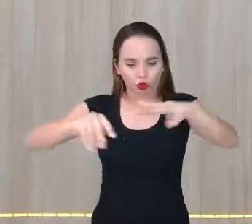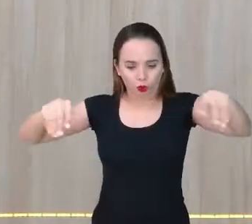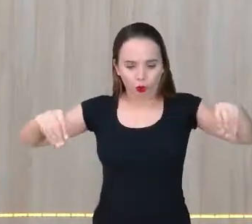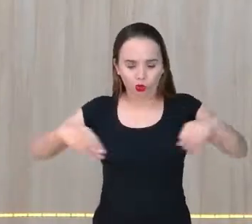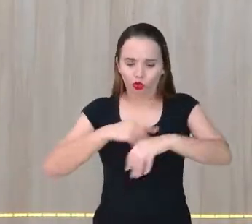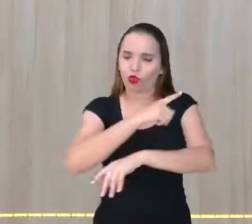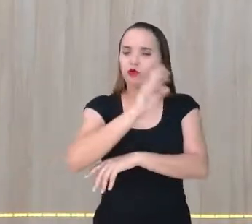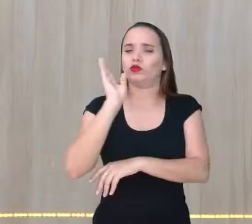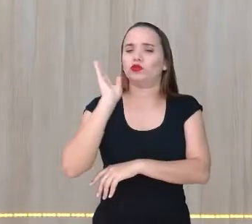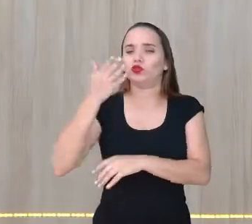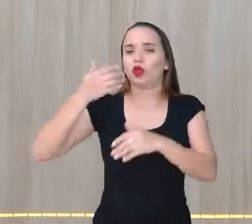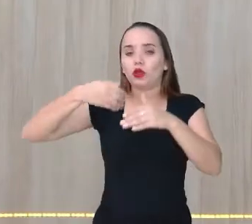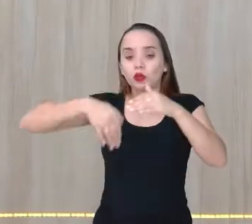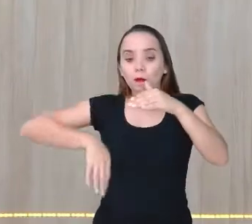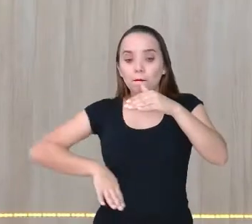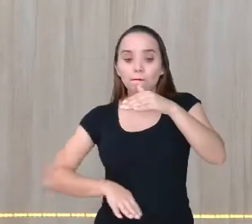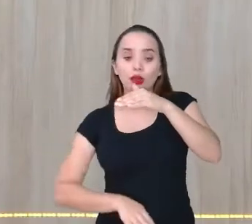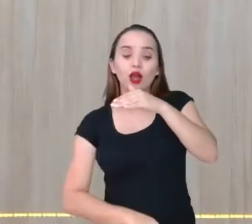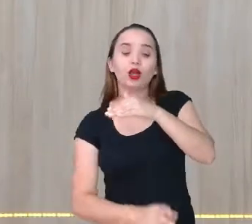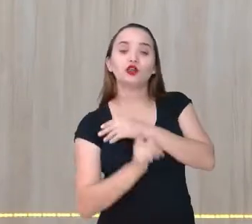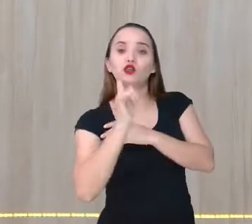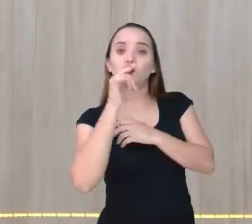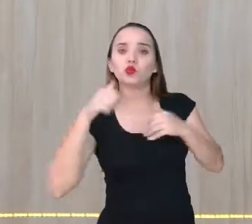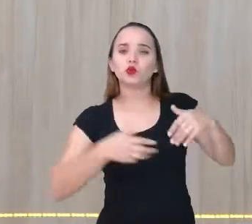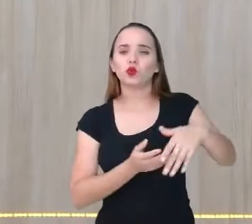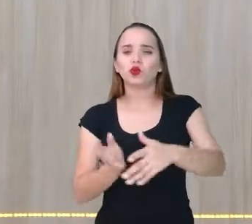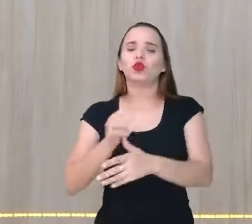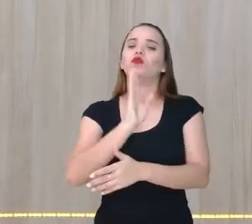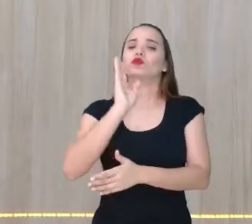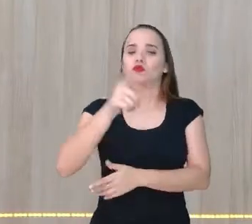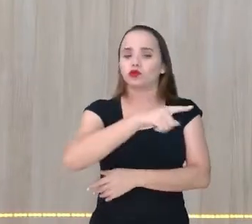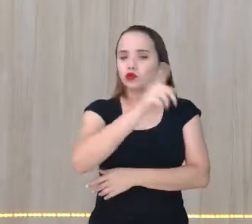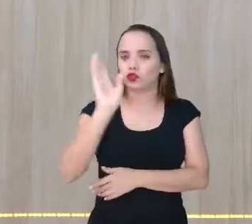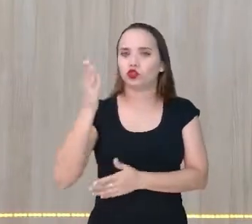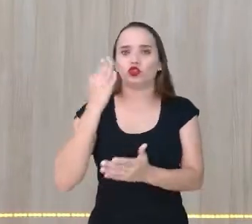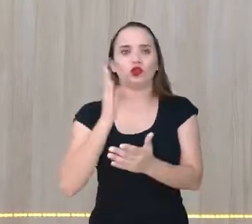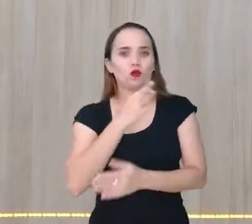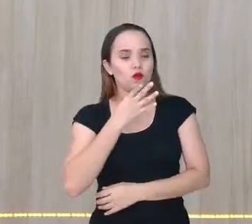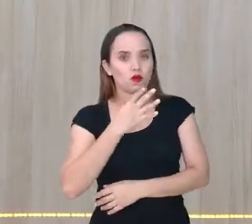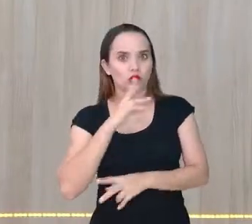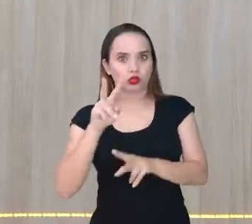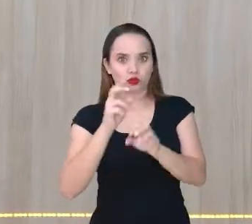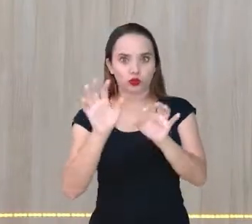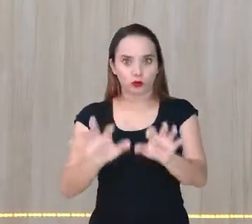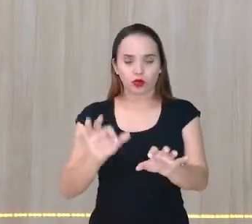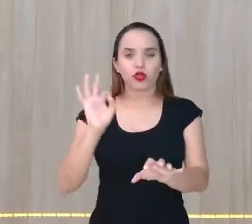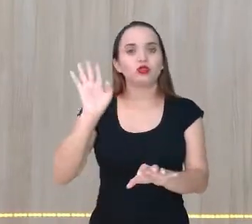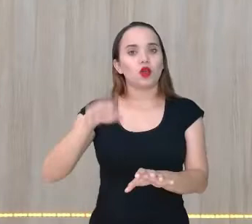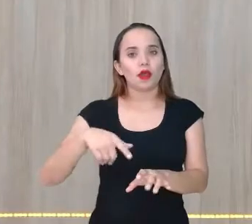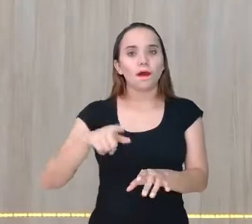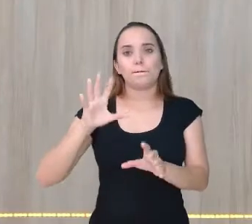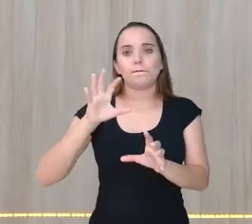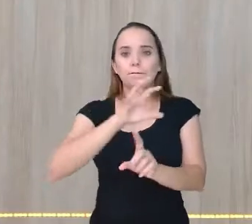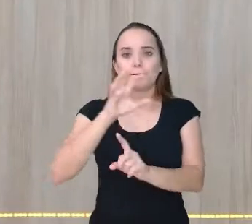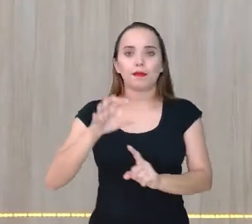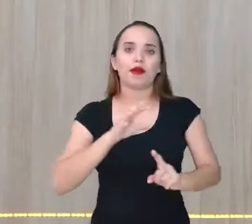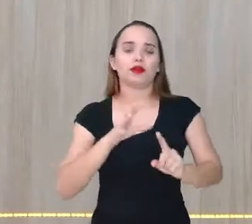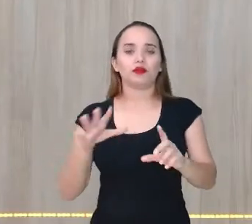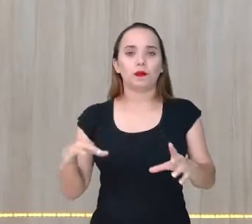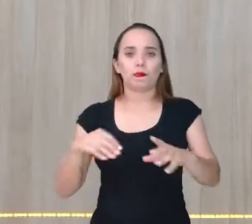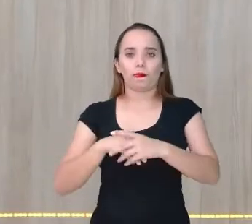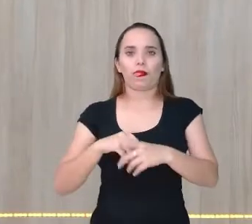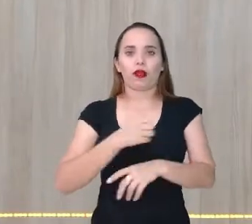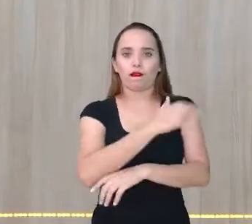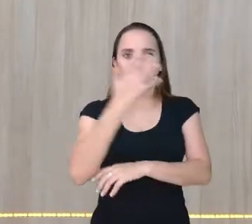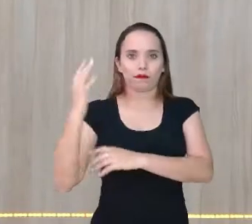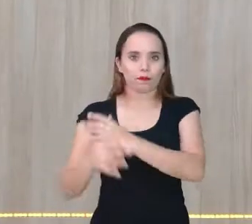já estudaram isso na geografia. Então, tudo isso é um impacto, né? Um impacto para a natureza, os recursos